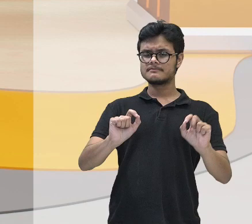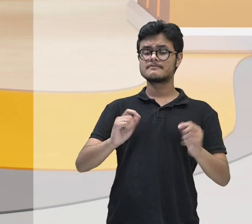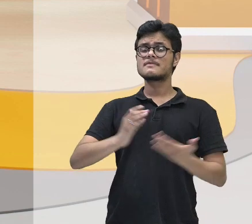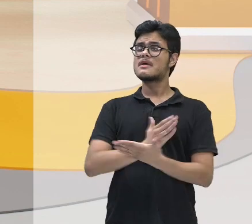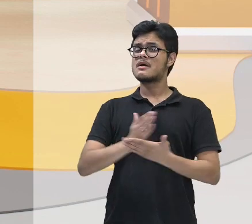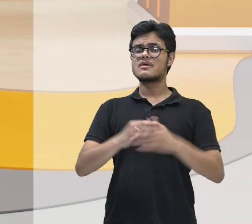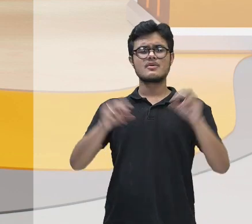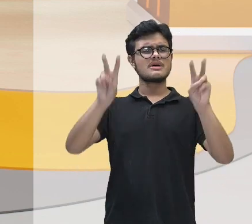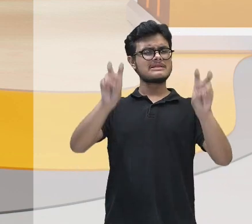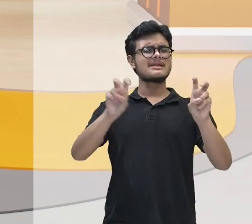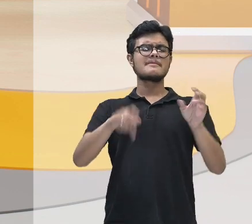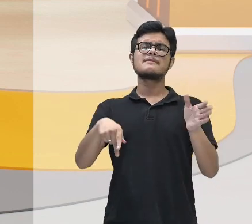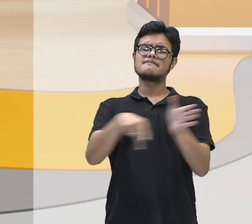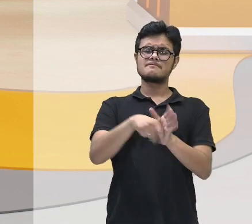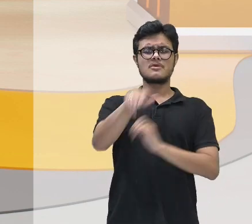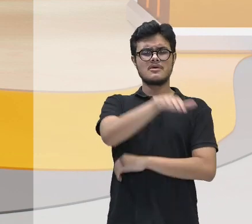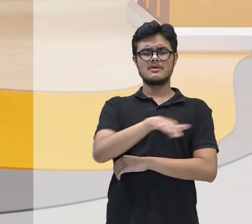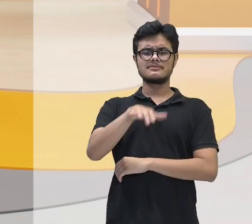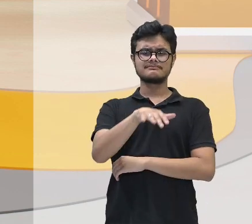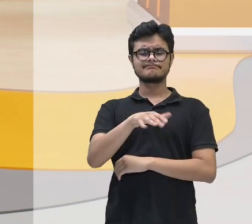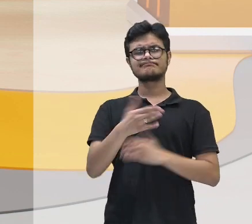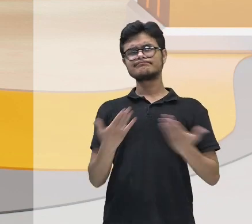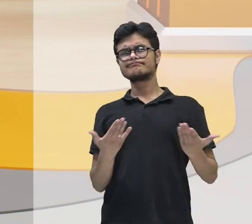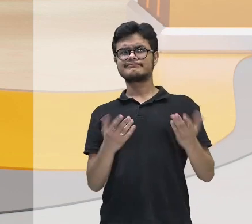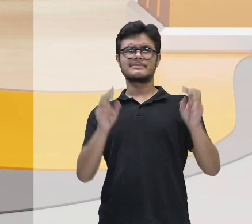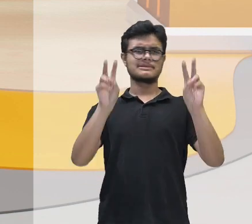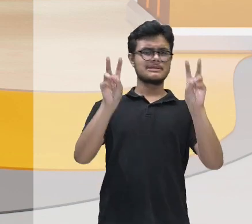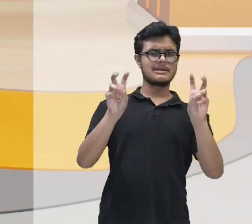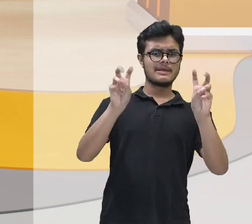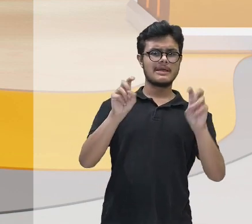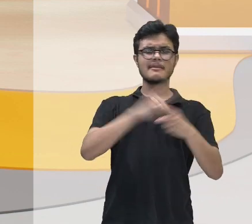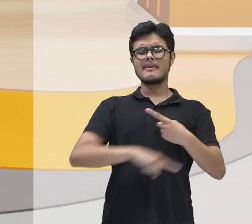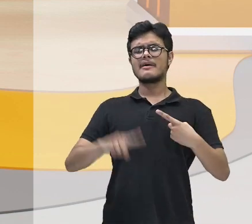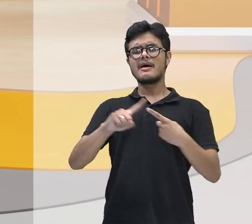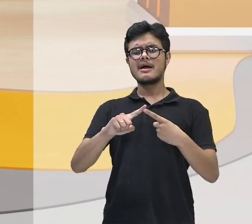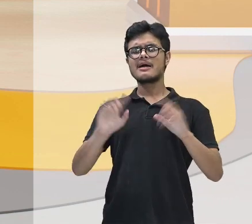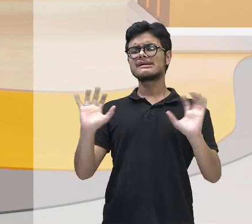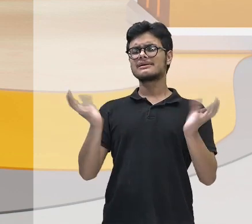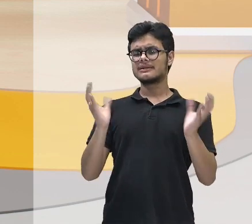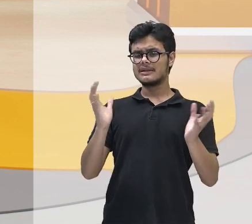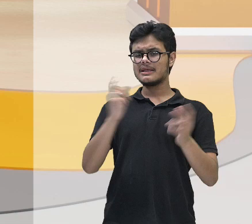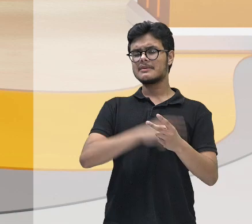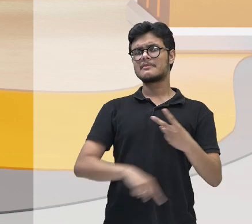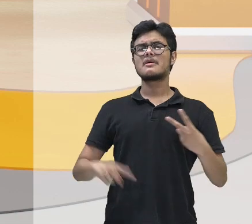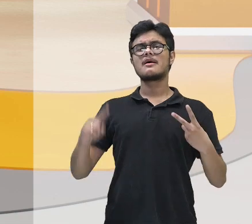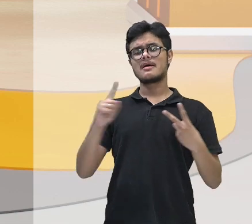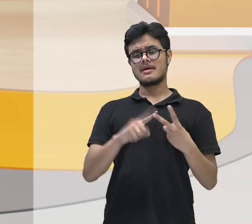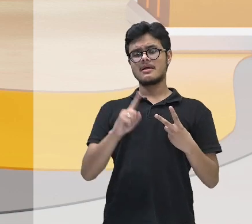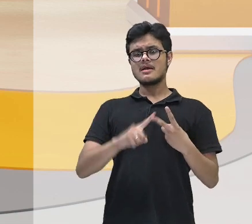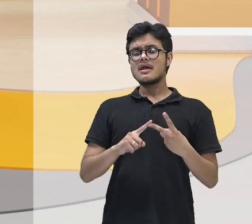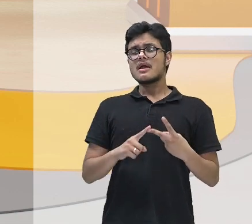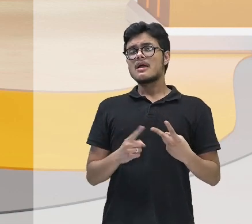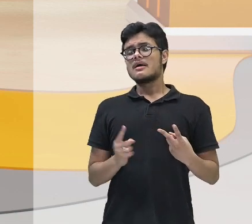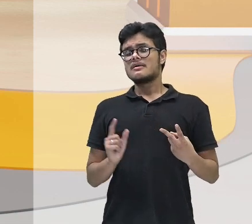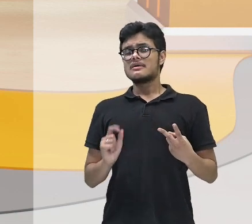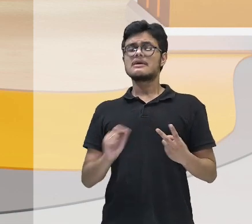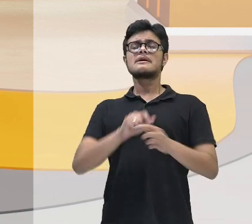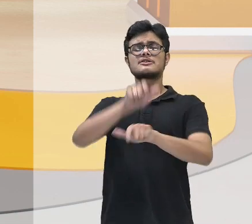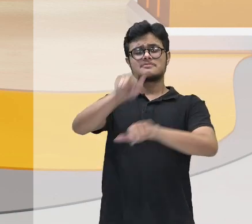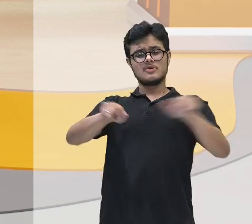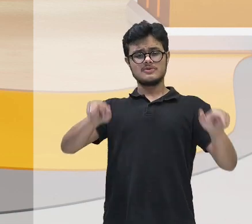temas específicos pode ser relacionado ao clima pode ser o mapa temático do clima da